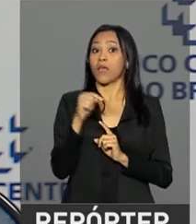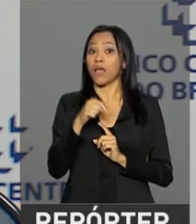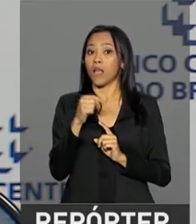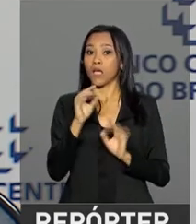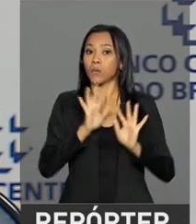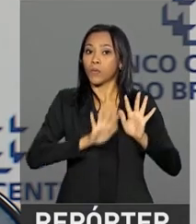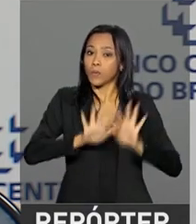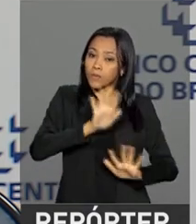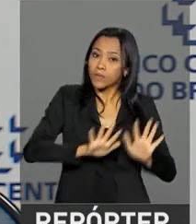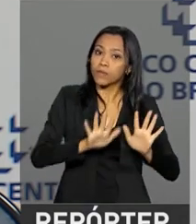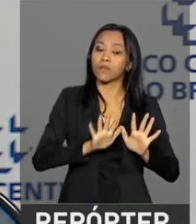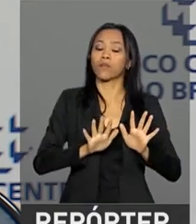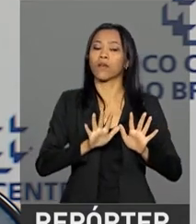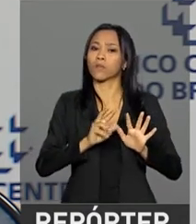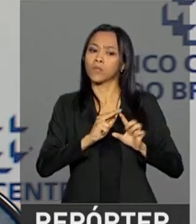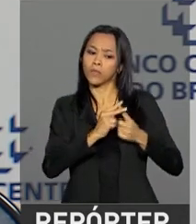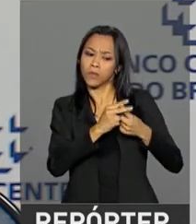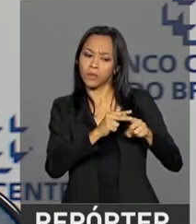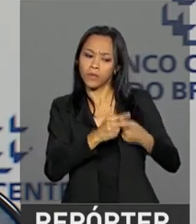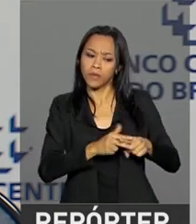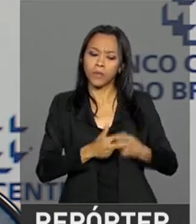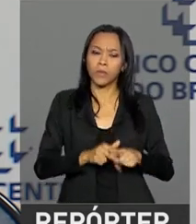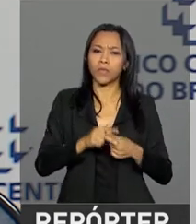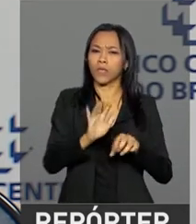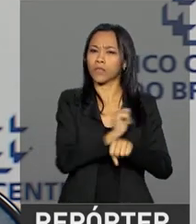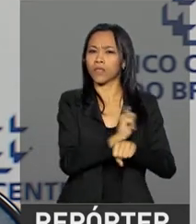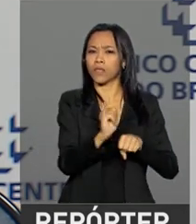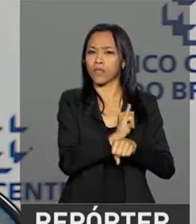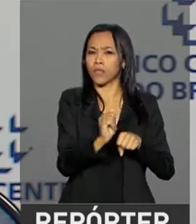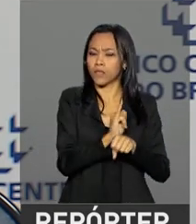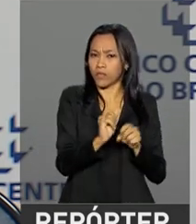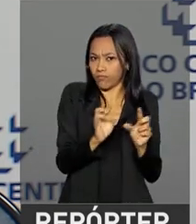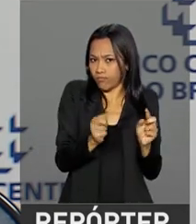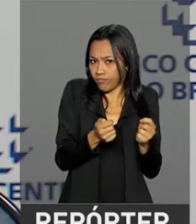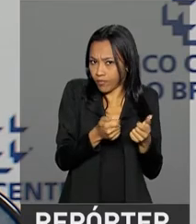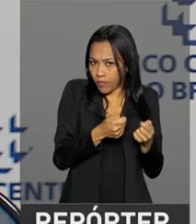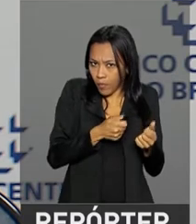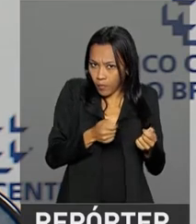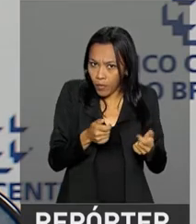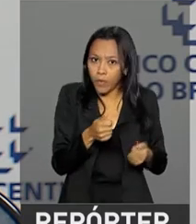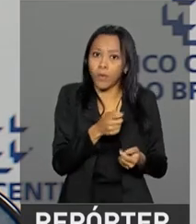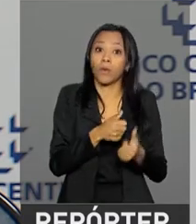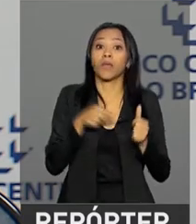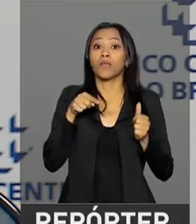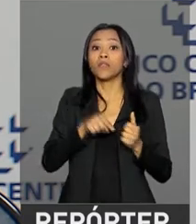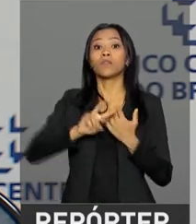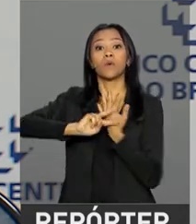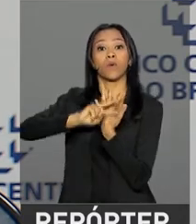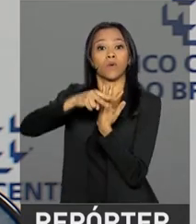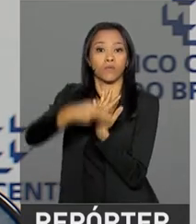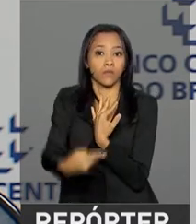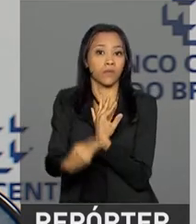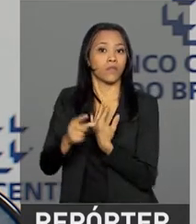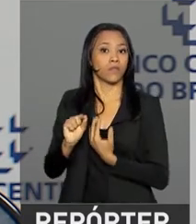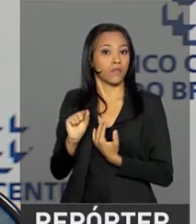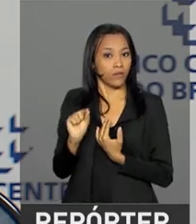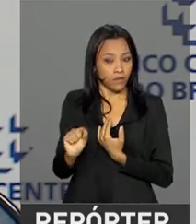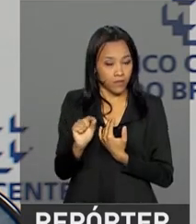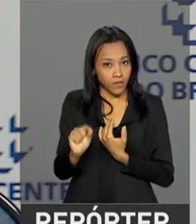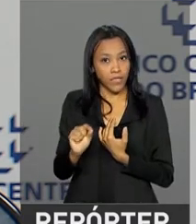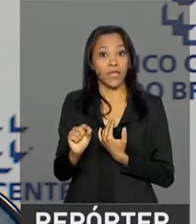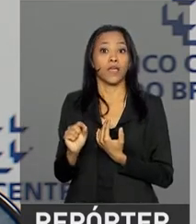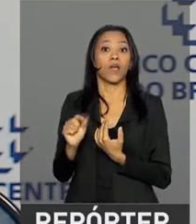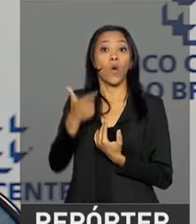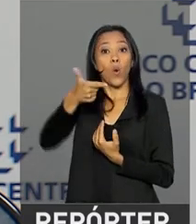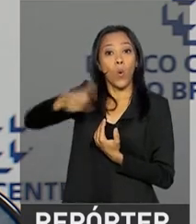fazer a mínima modificação metodológica possível e isso resultou numa fórmula a partir das